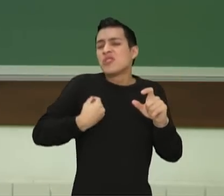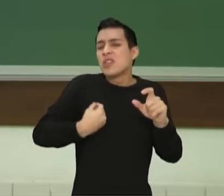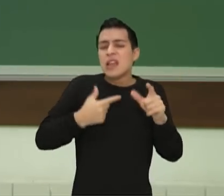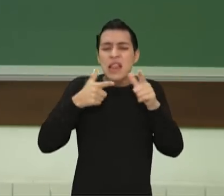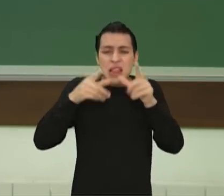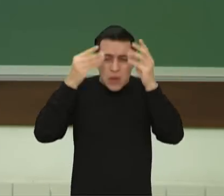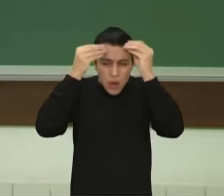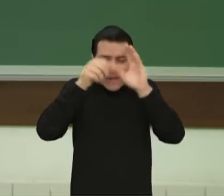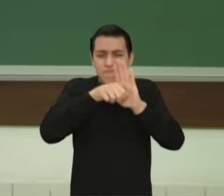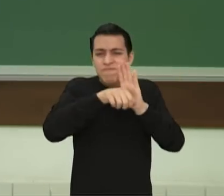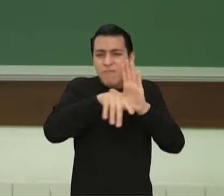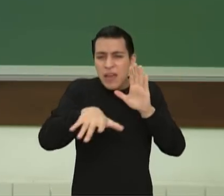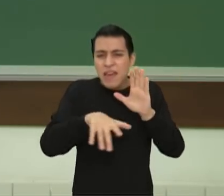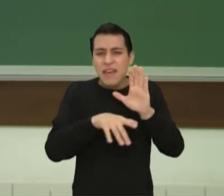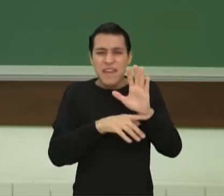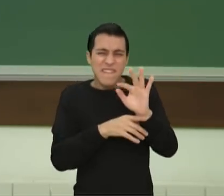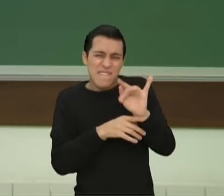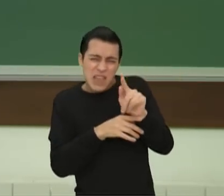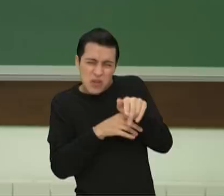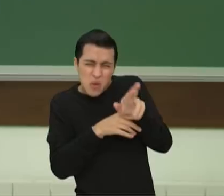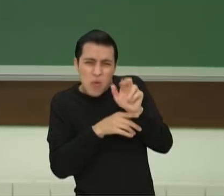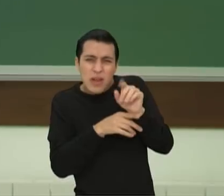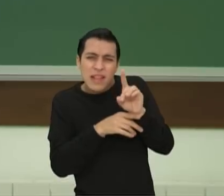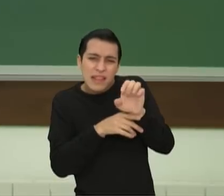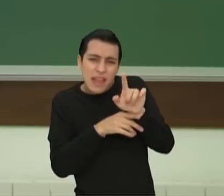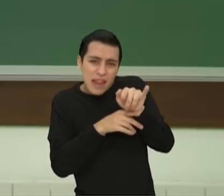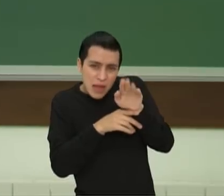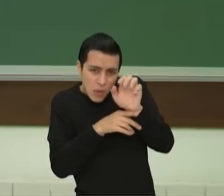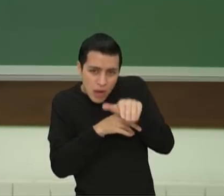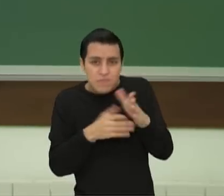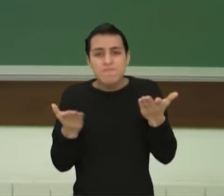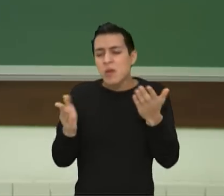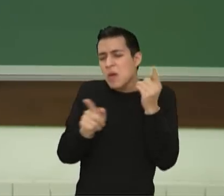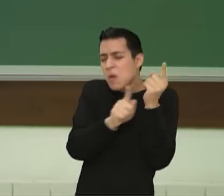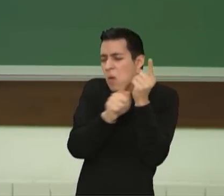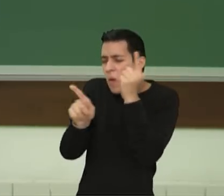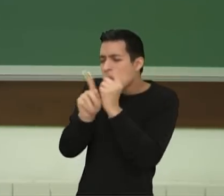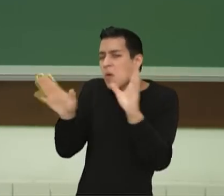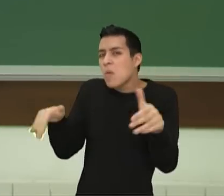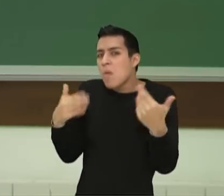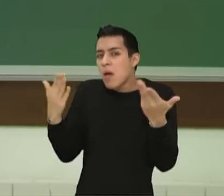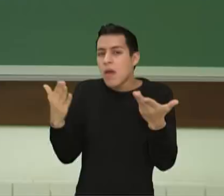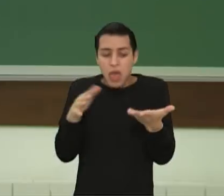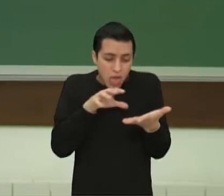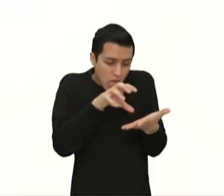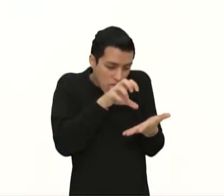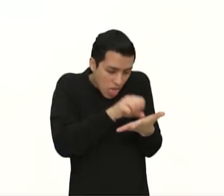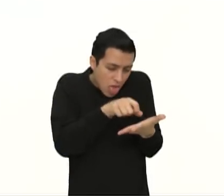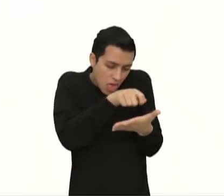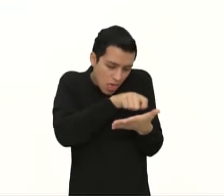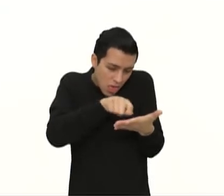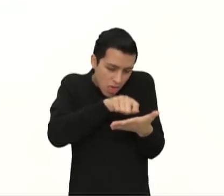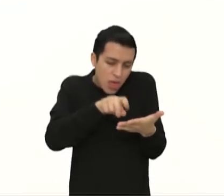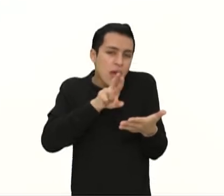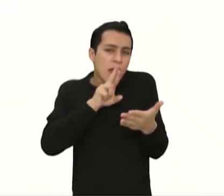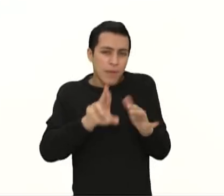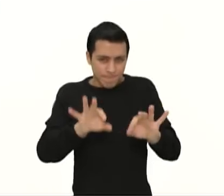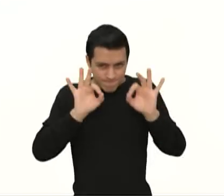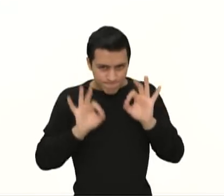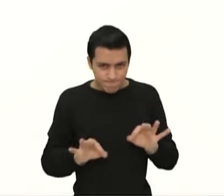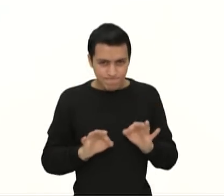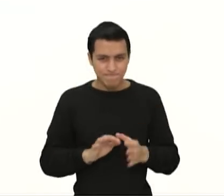de linguagem, certo? Encontre a figura de linguagem, qual é ela, e registre no seu caderno a resposta.